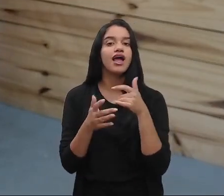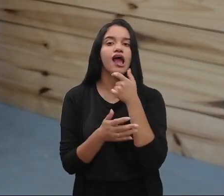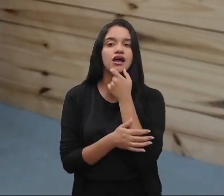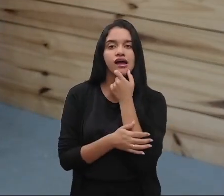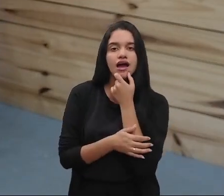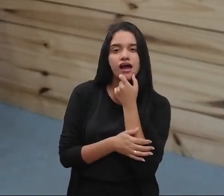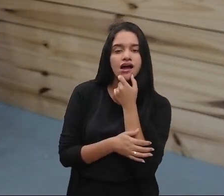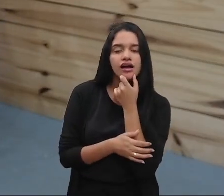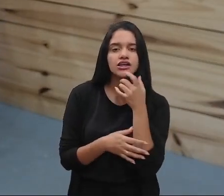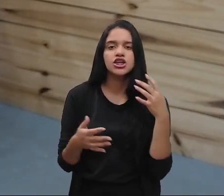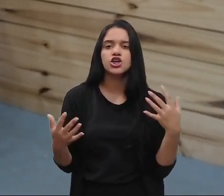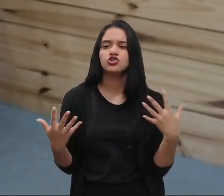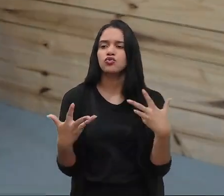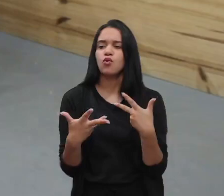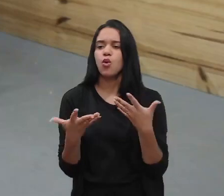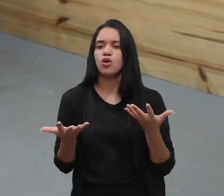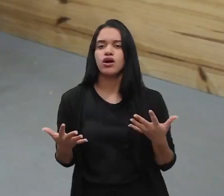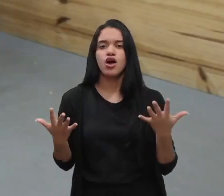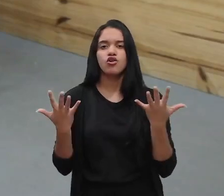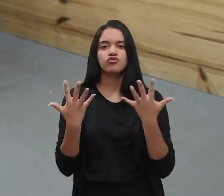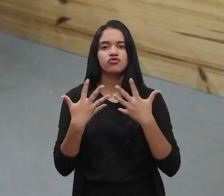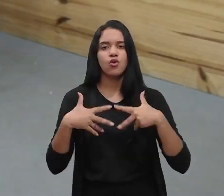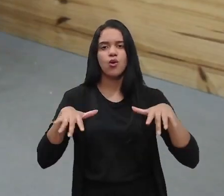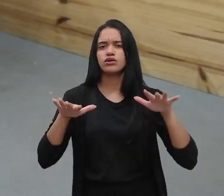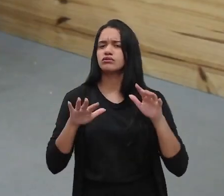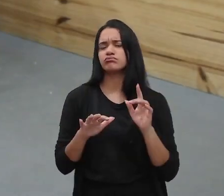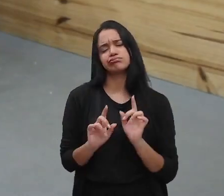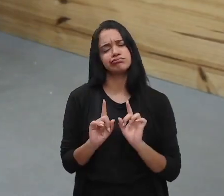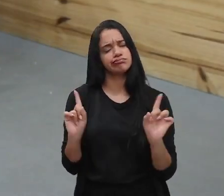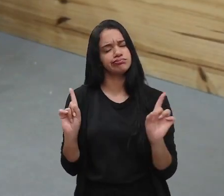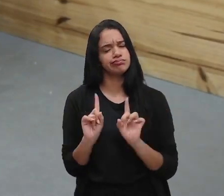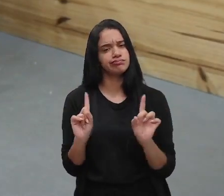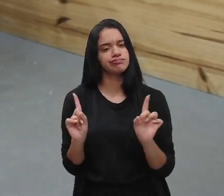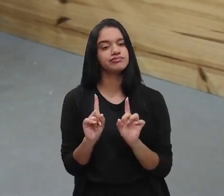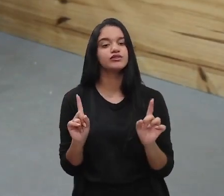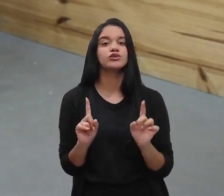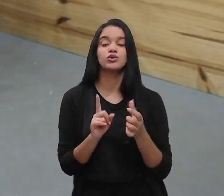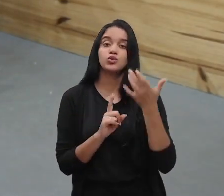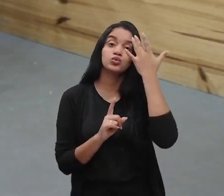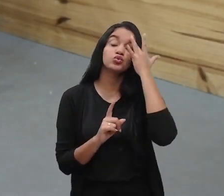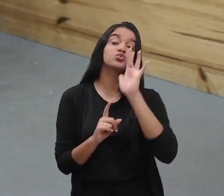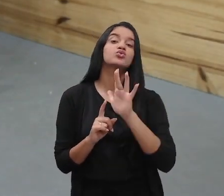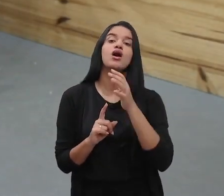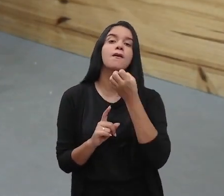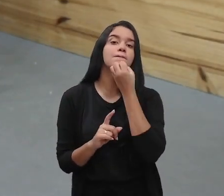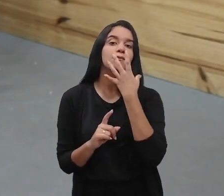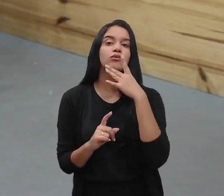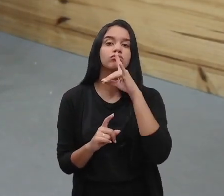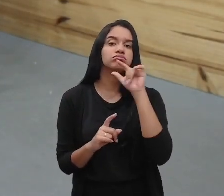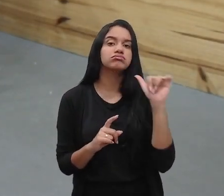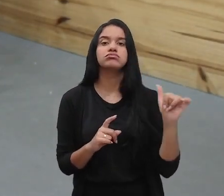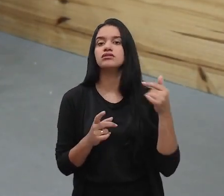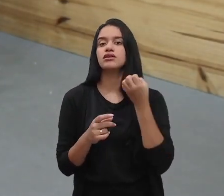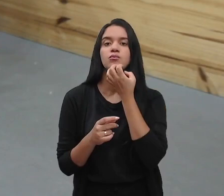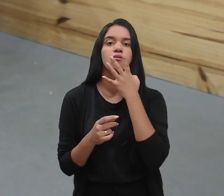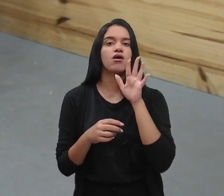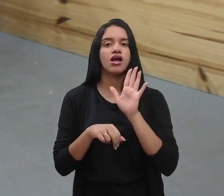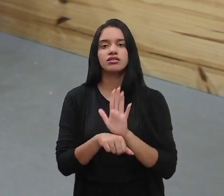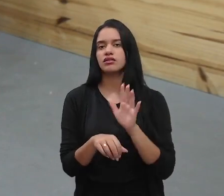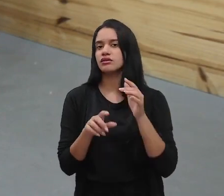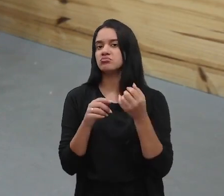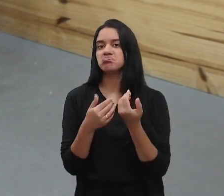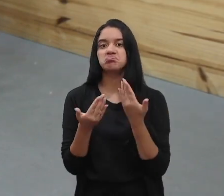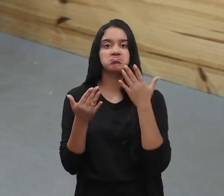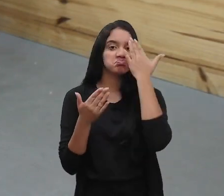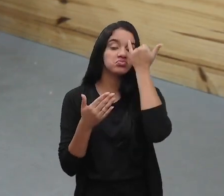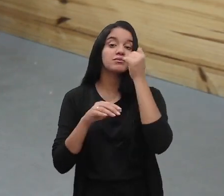fazer... Inglês fluente. É quando vai lá, não sabe nem dar um bom dia, uma boa tarde. Aí fica difícil pra gente, né? Verbo